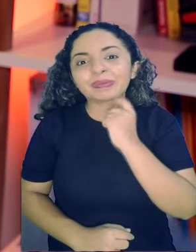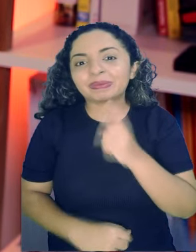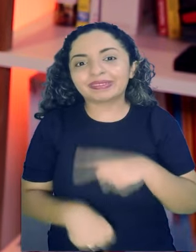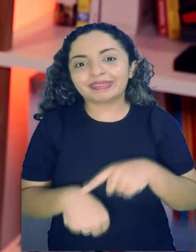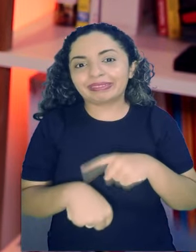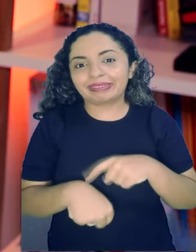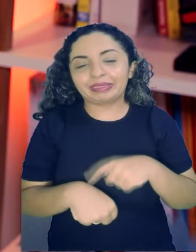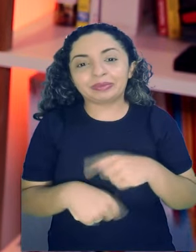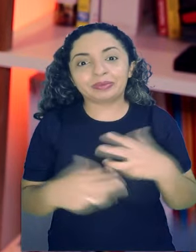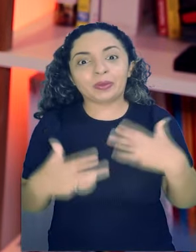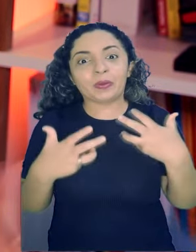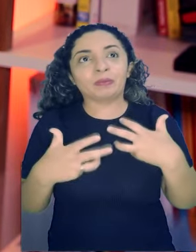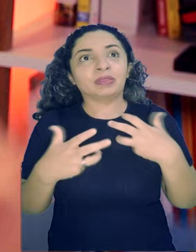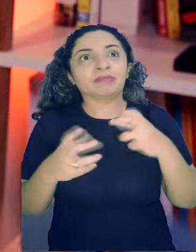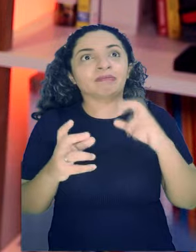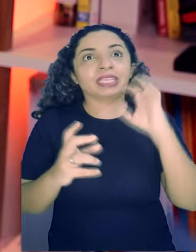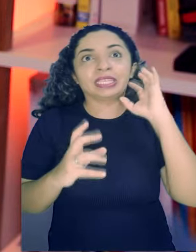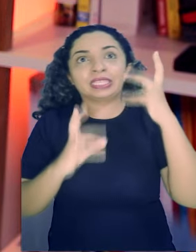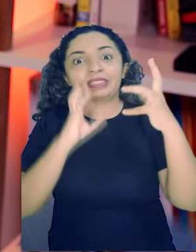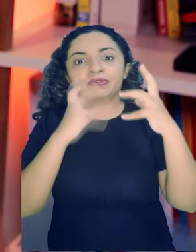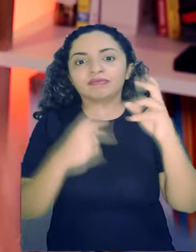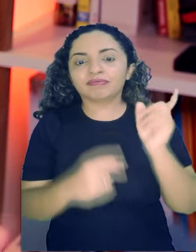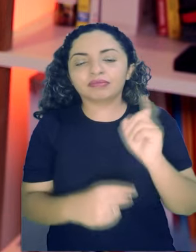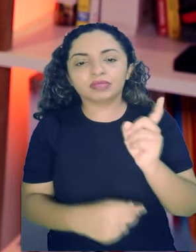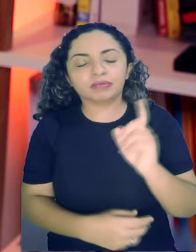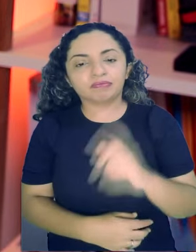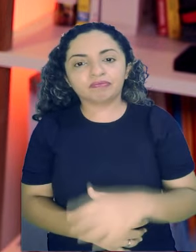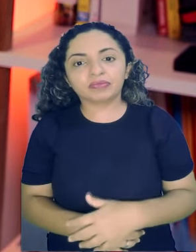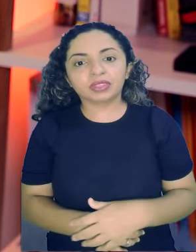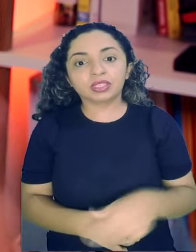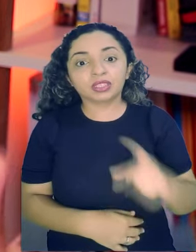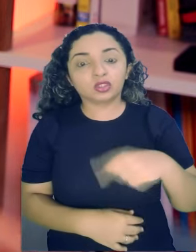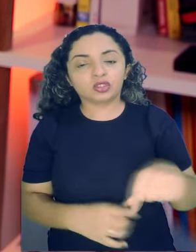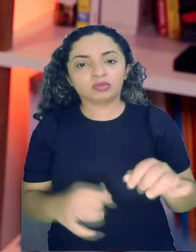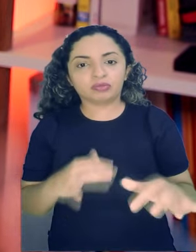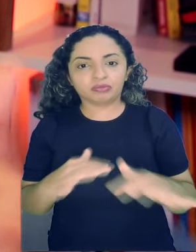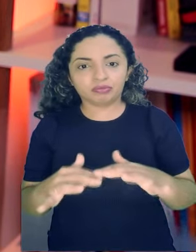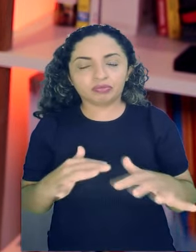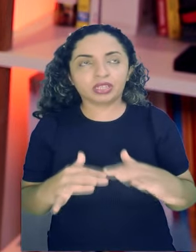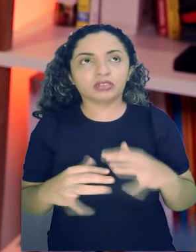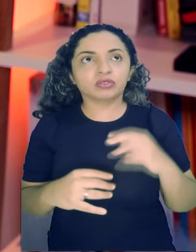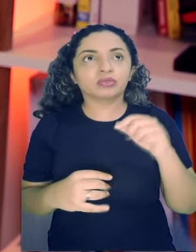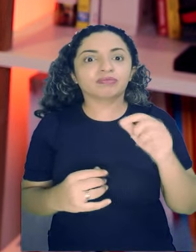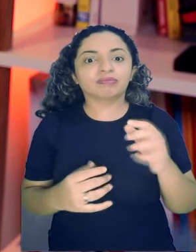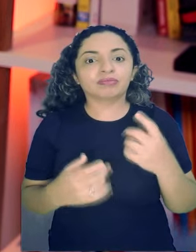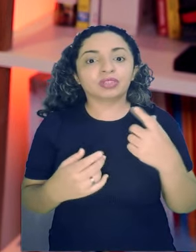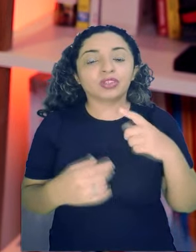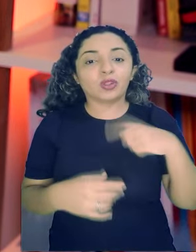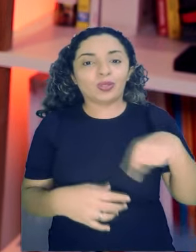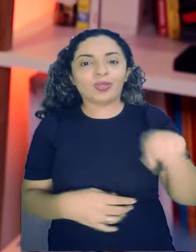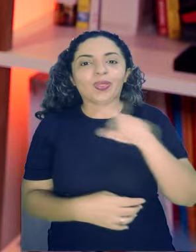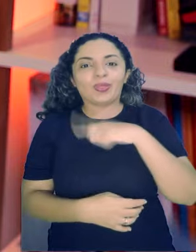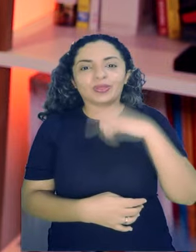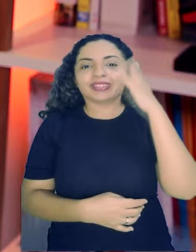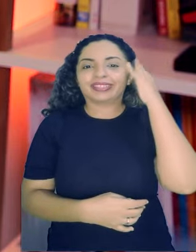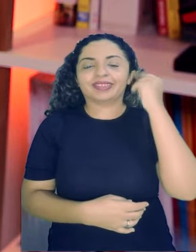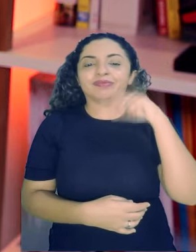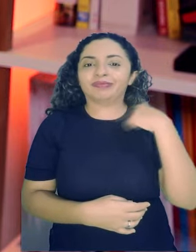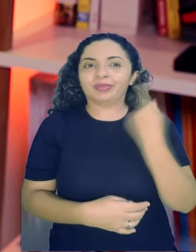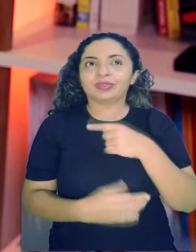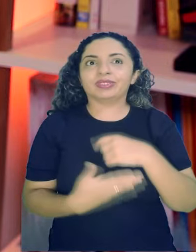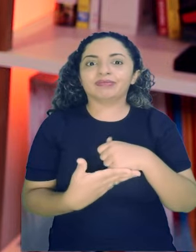otimismo, sabe? Isso, a gente precisa ser muito mais prático, muito mais célere. O mundo ocidental precisa ajudar nisso e